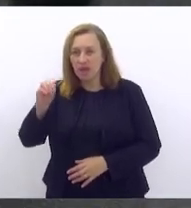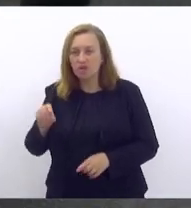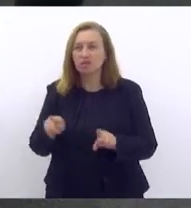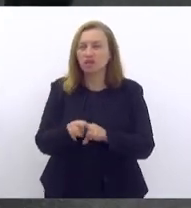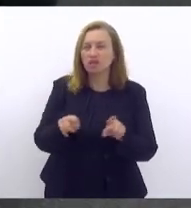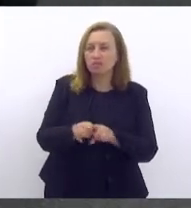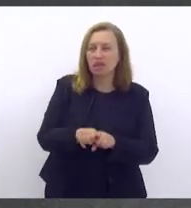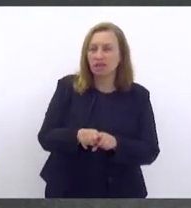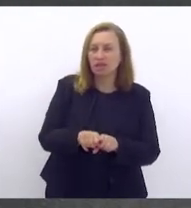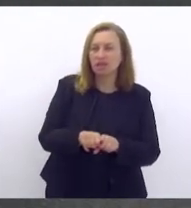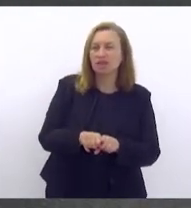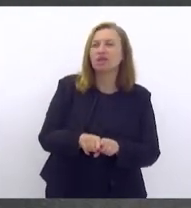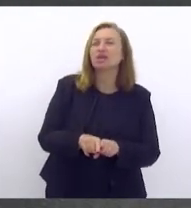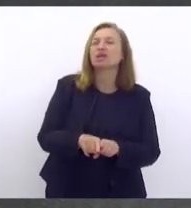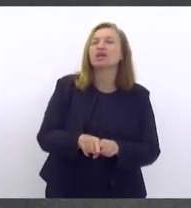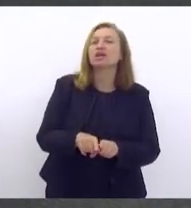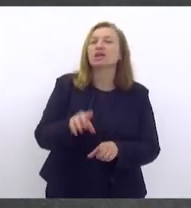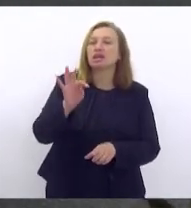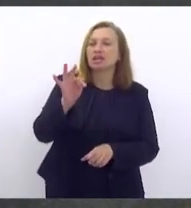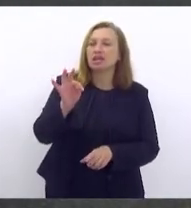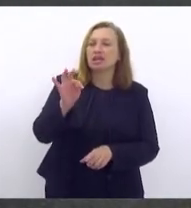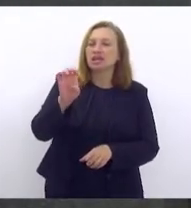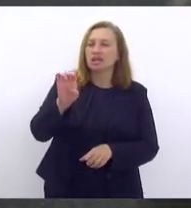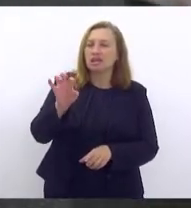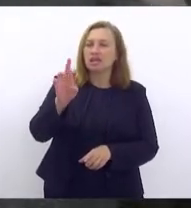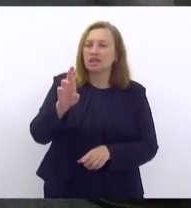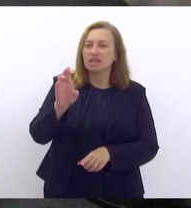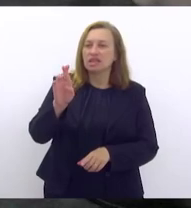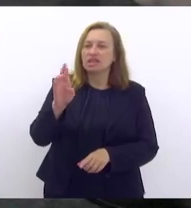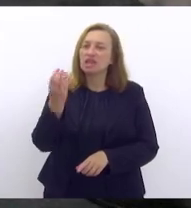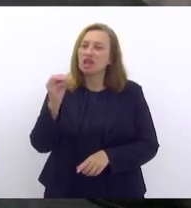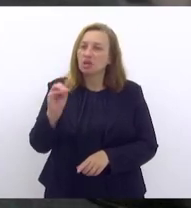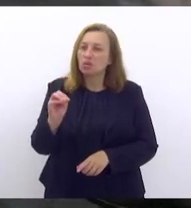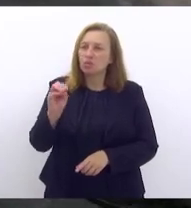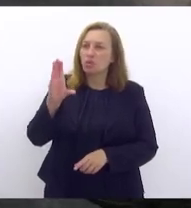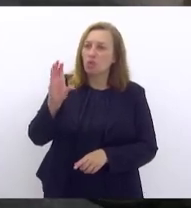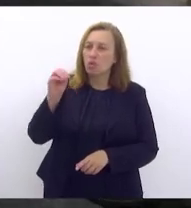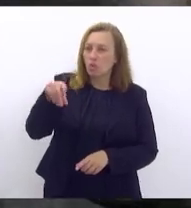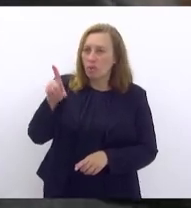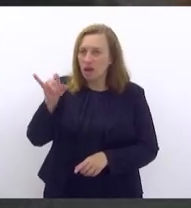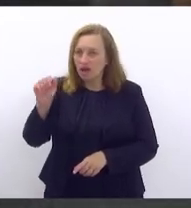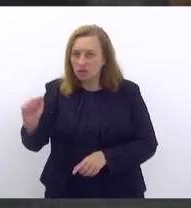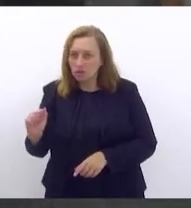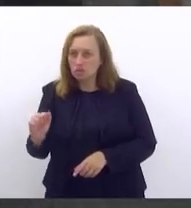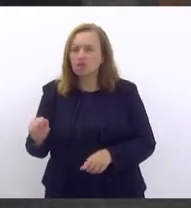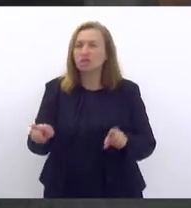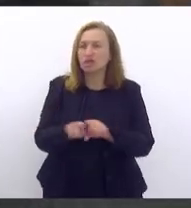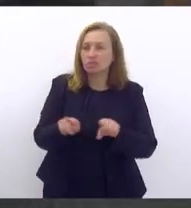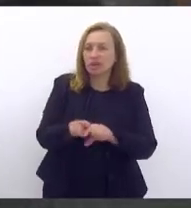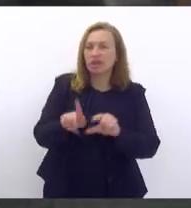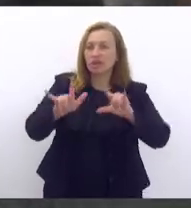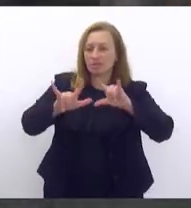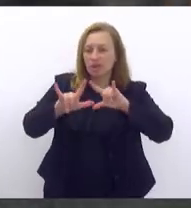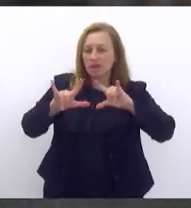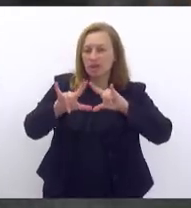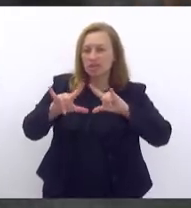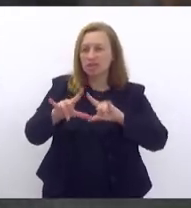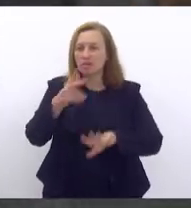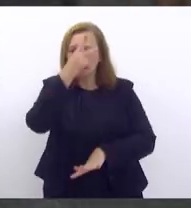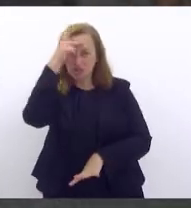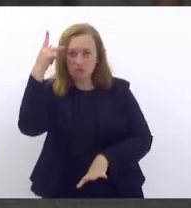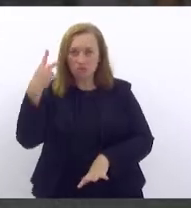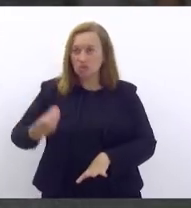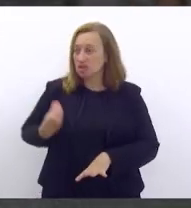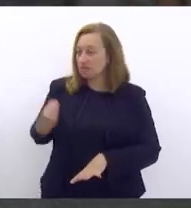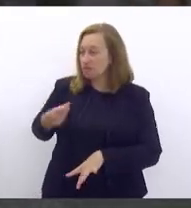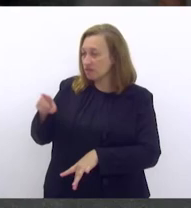esmagadora, aqueles moradores são pessoas de bem, que desejam empreender, que querem trabalhar, que querem